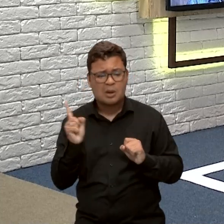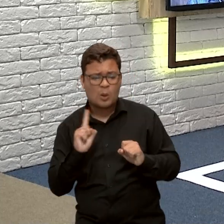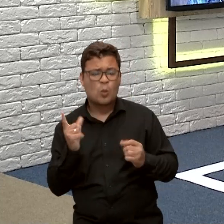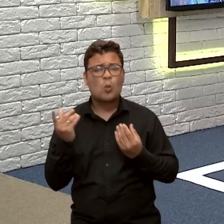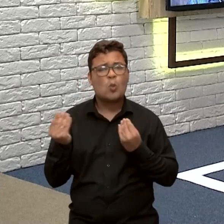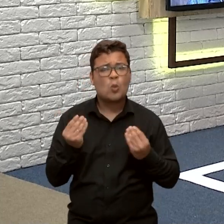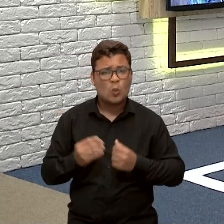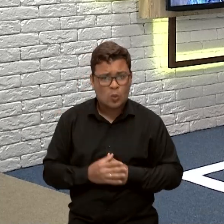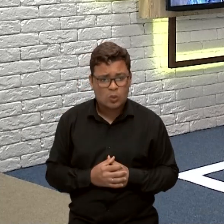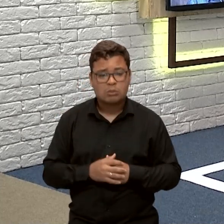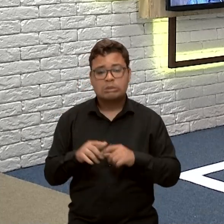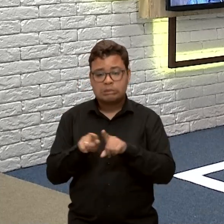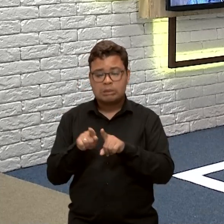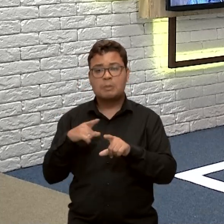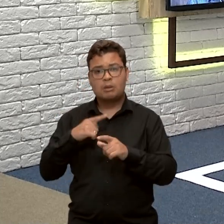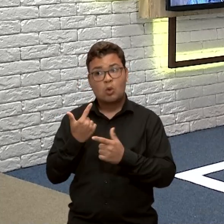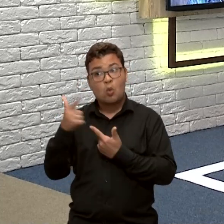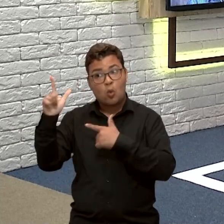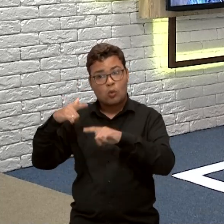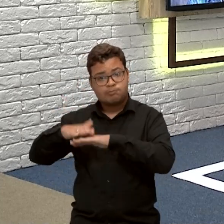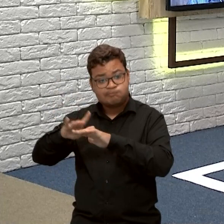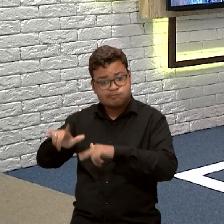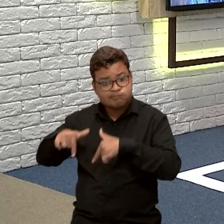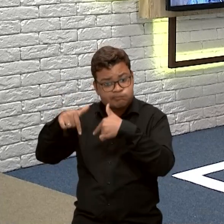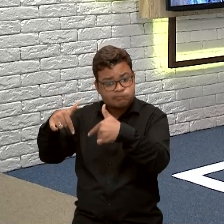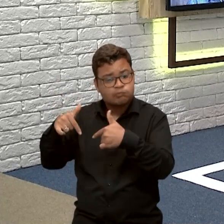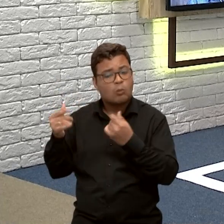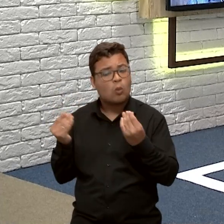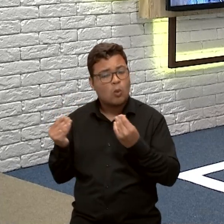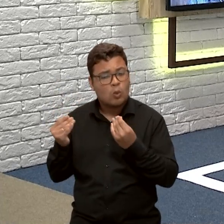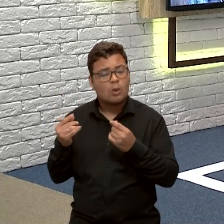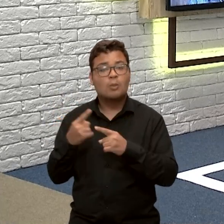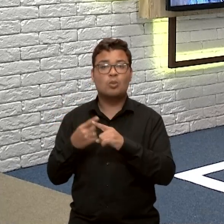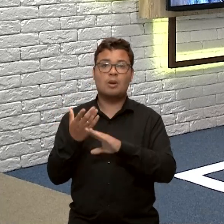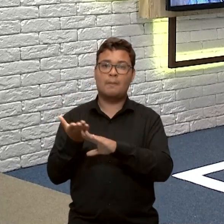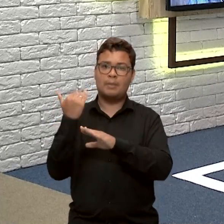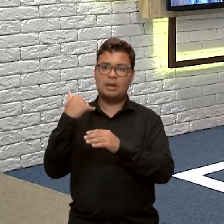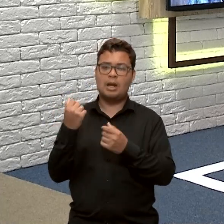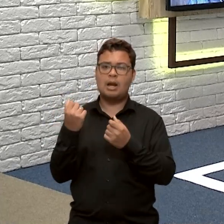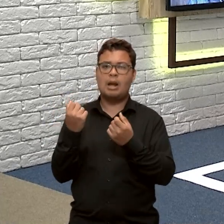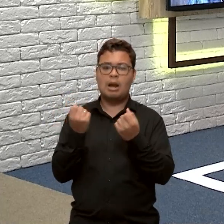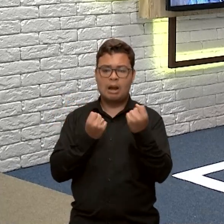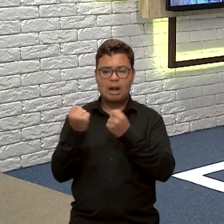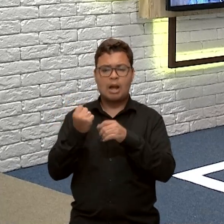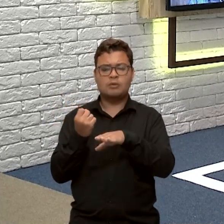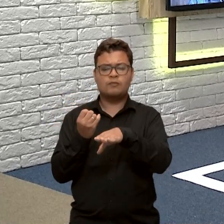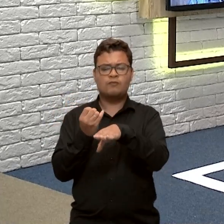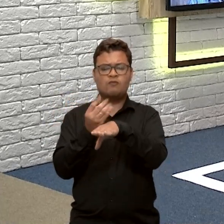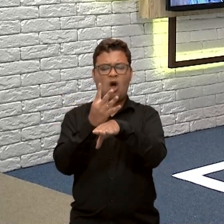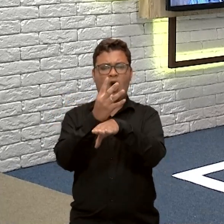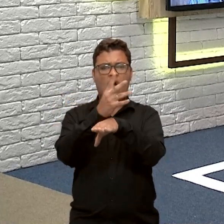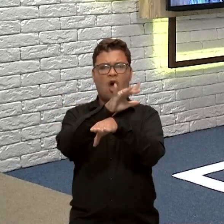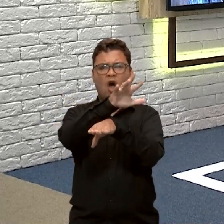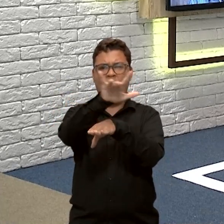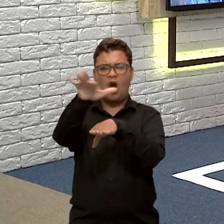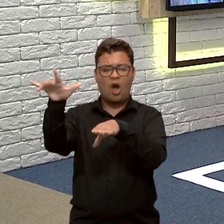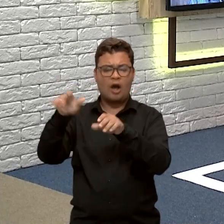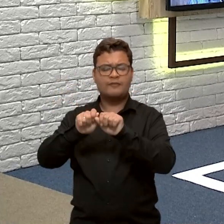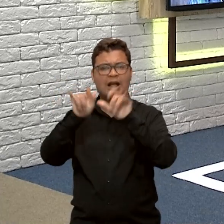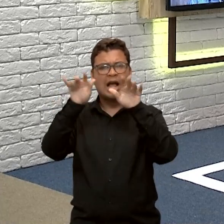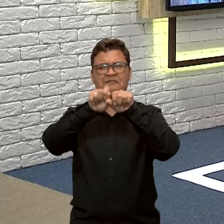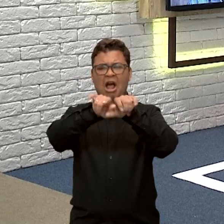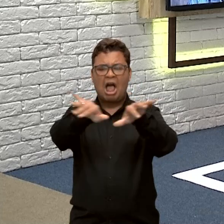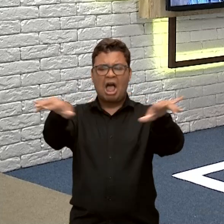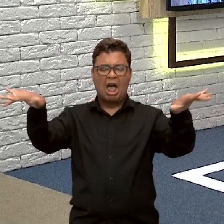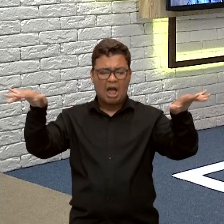proliferação do mosquito. Queria que você citasse um pouco mais sobre essas ações, né? Agora é possível entrar nas casas, né, já que a gente